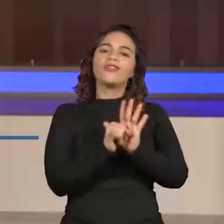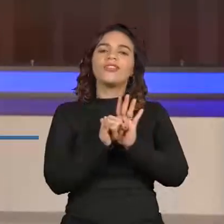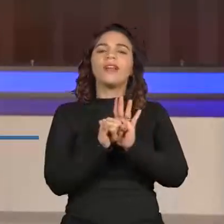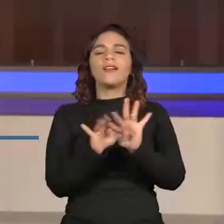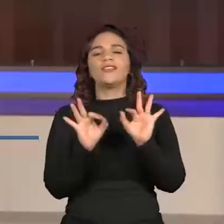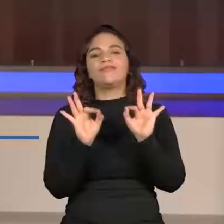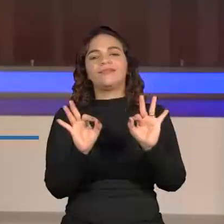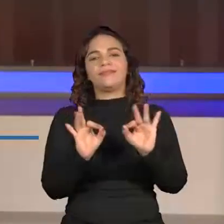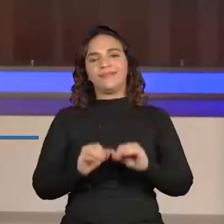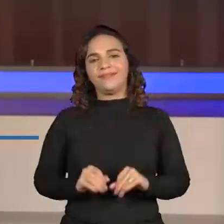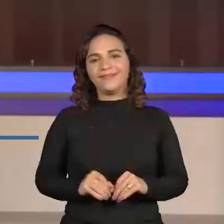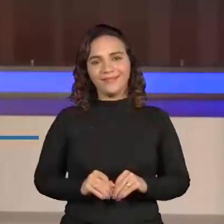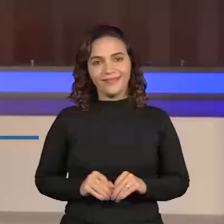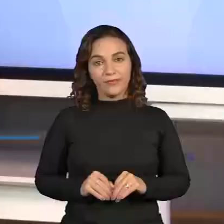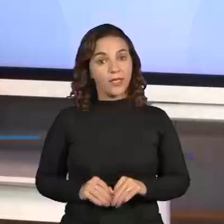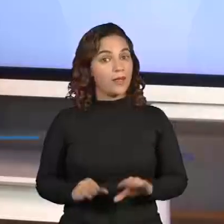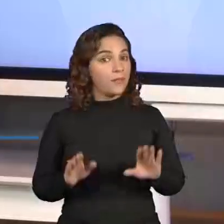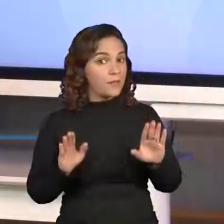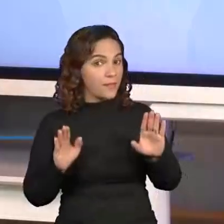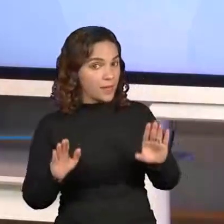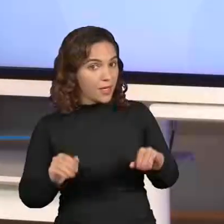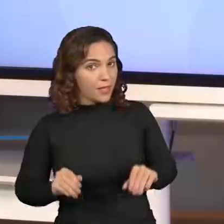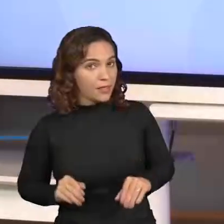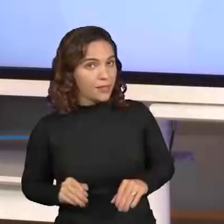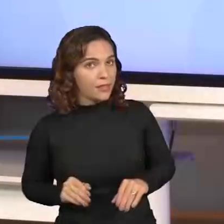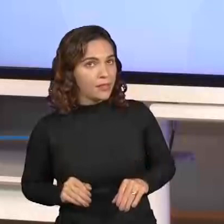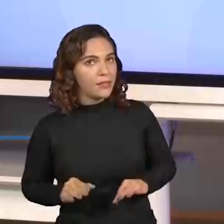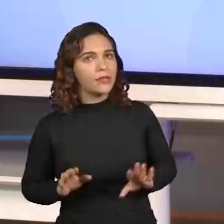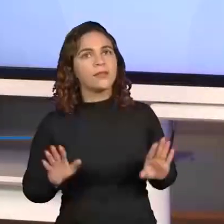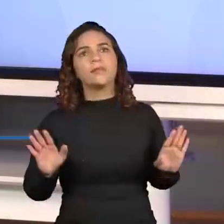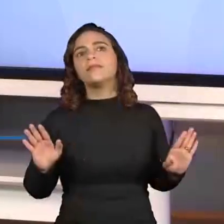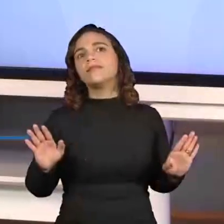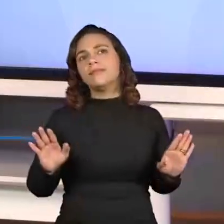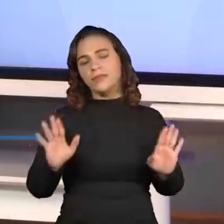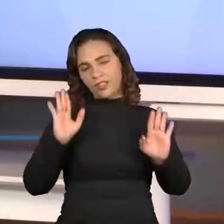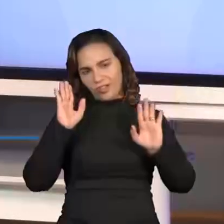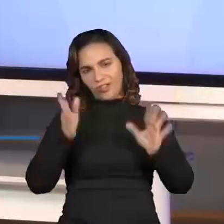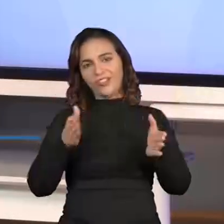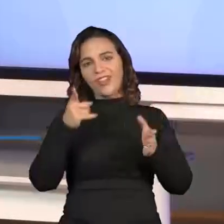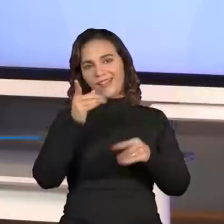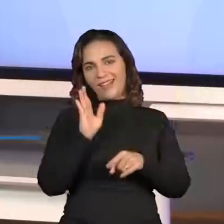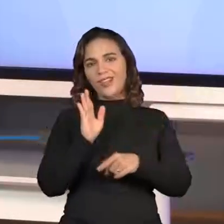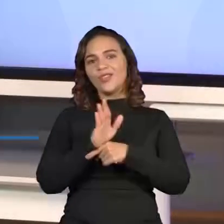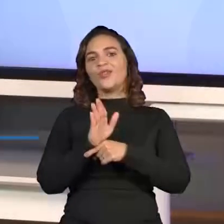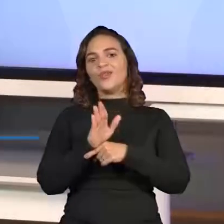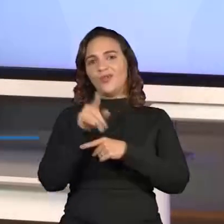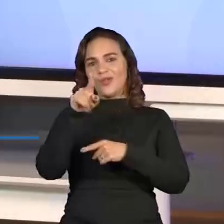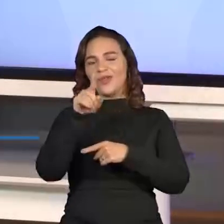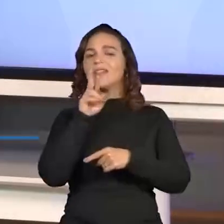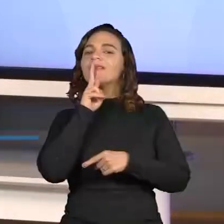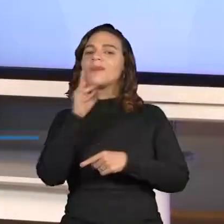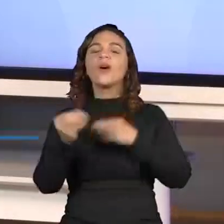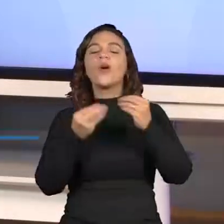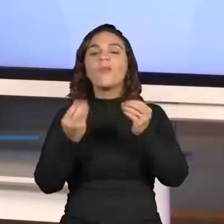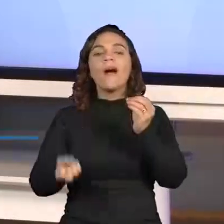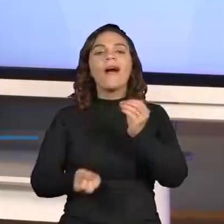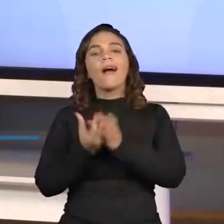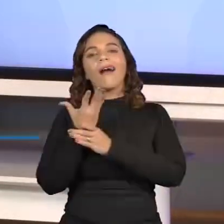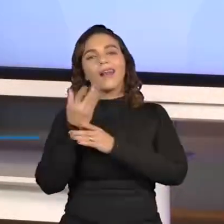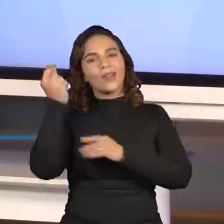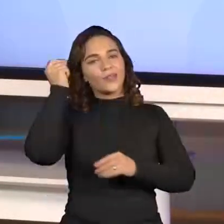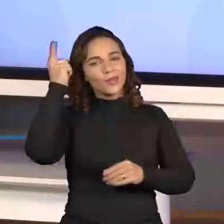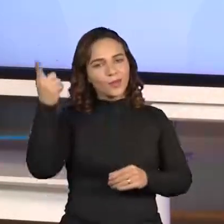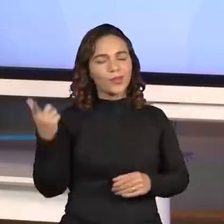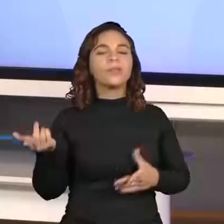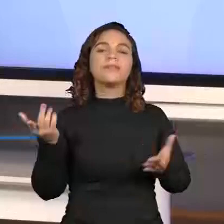cultural. Agora, ó, já ajudou a responder como começou a cultura, né? E todas essas, que